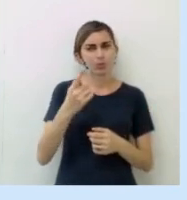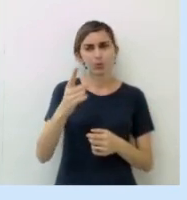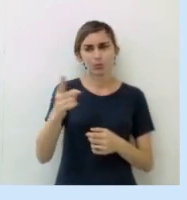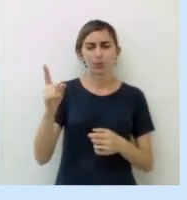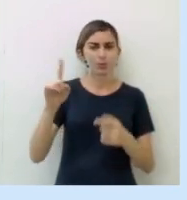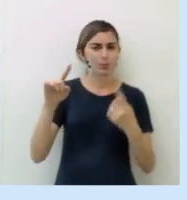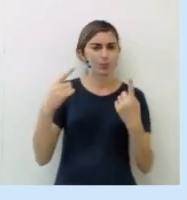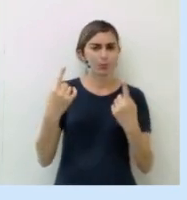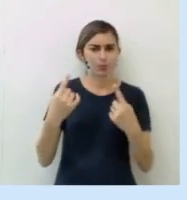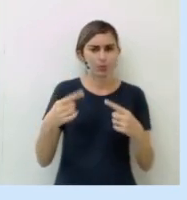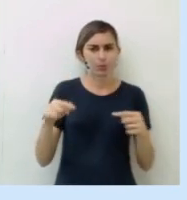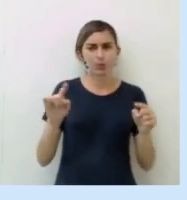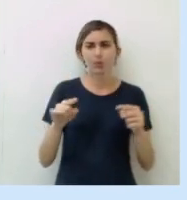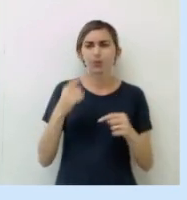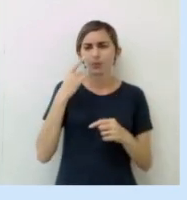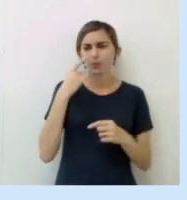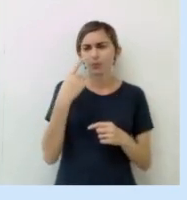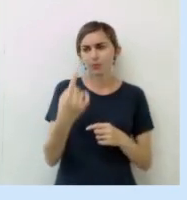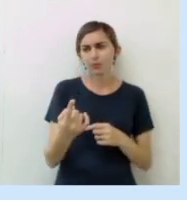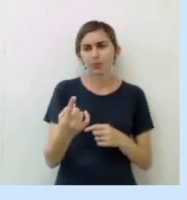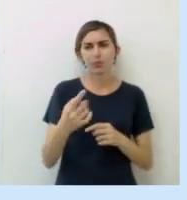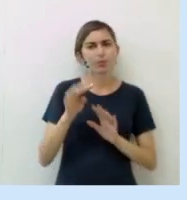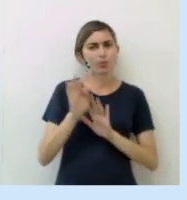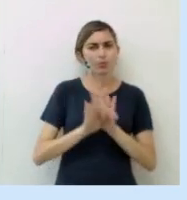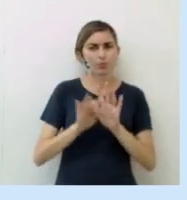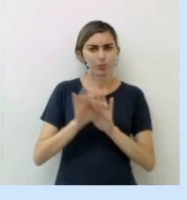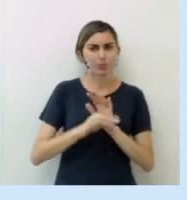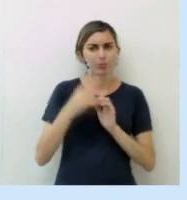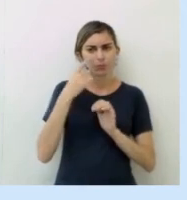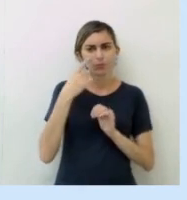dessa musicalidade. Olhando para o texto